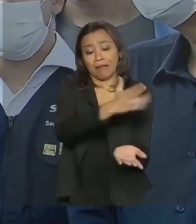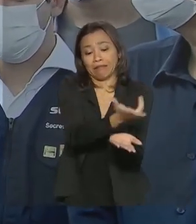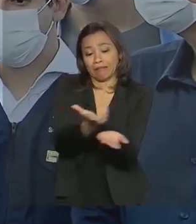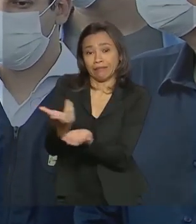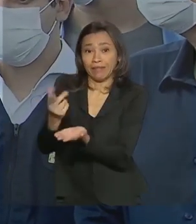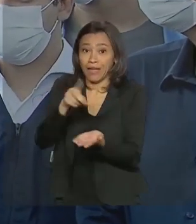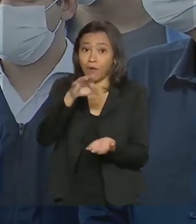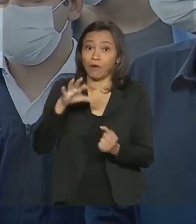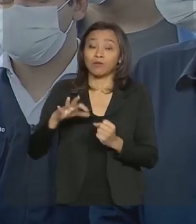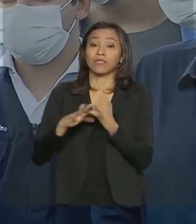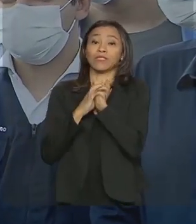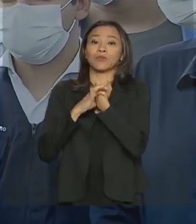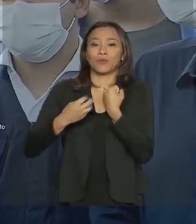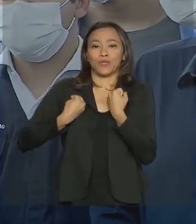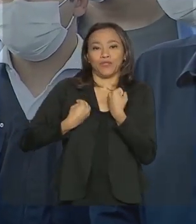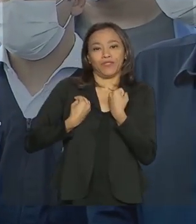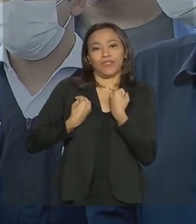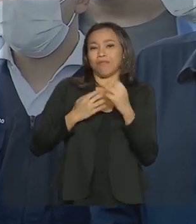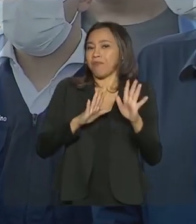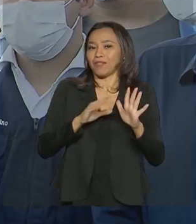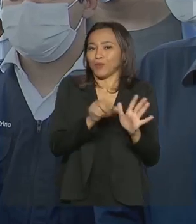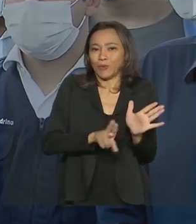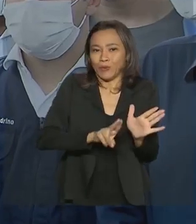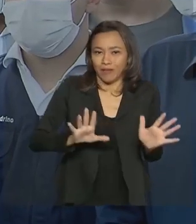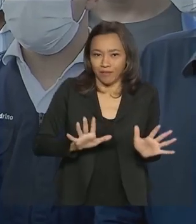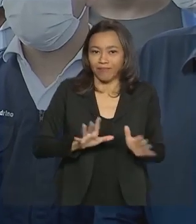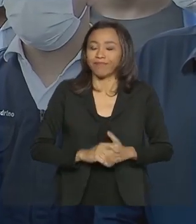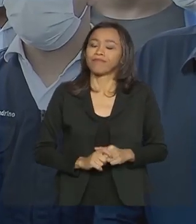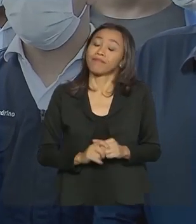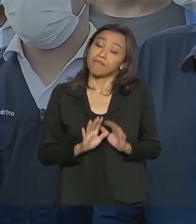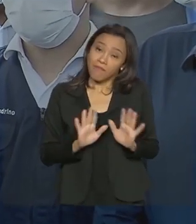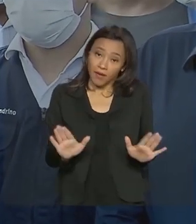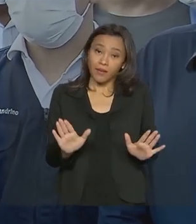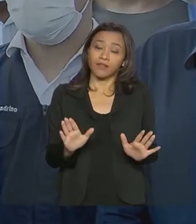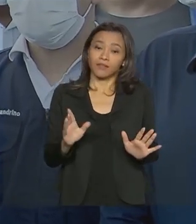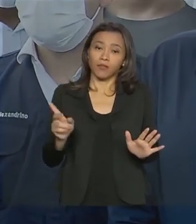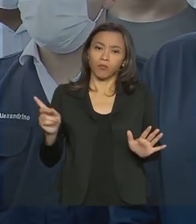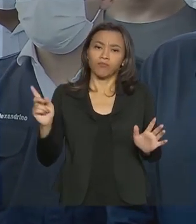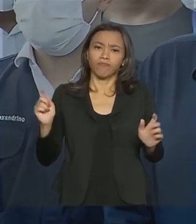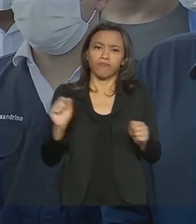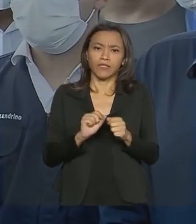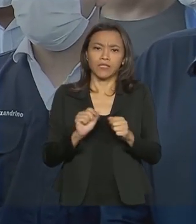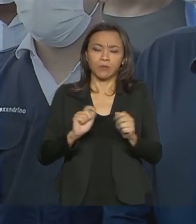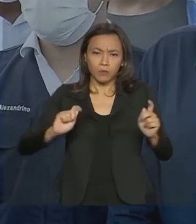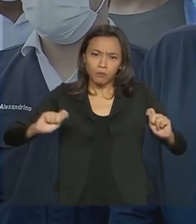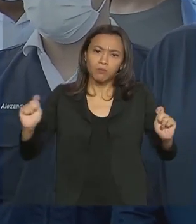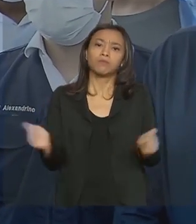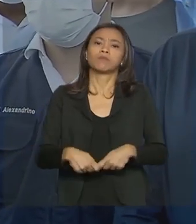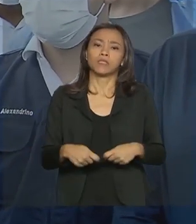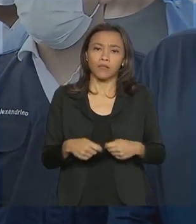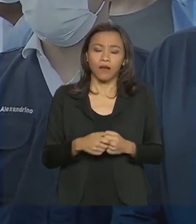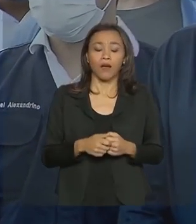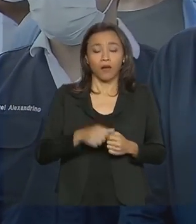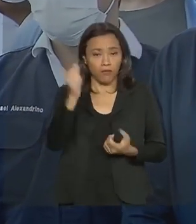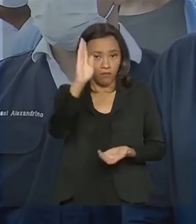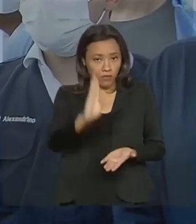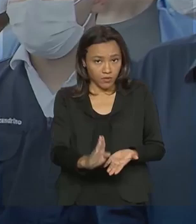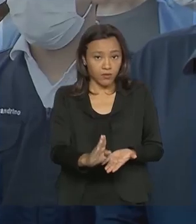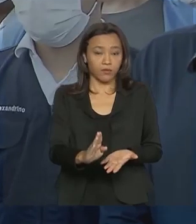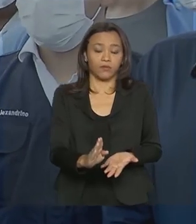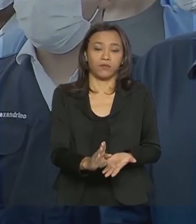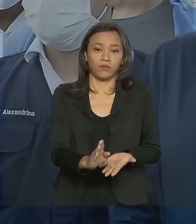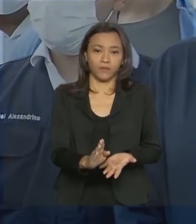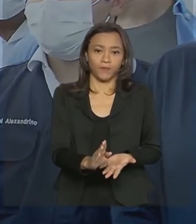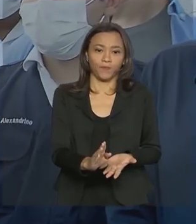seguro de vida. A gente faz, mas pede para não usar, né? Mas a está fazendo o possível. O Brasil está...